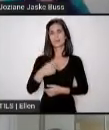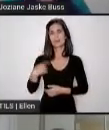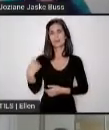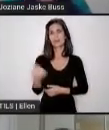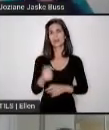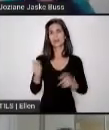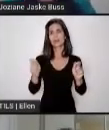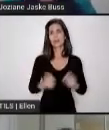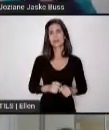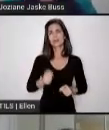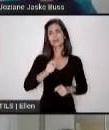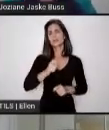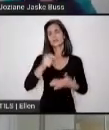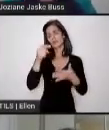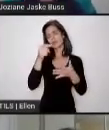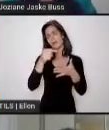pontuar,